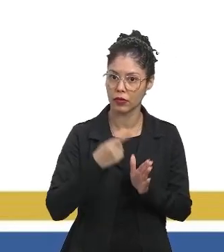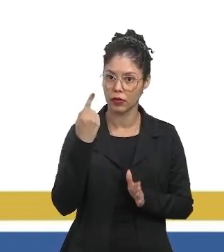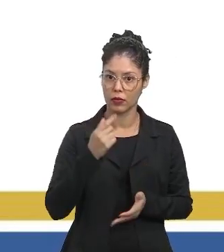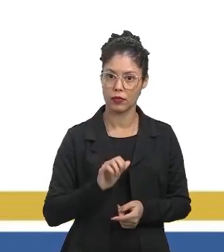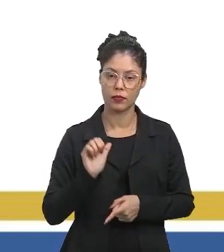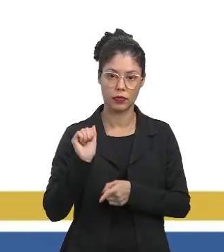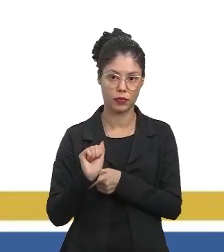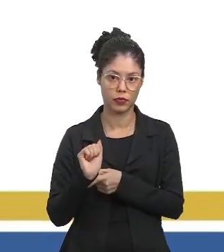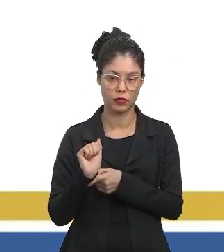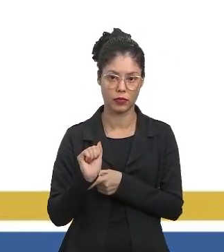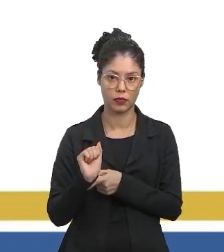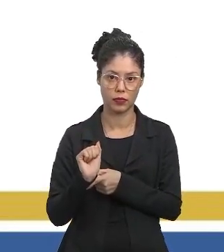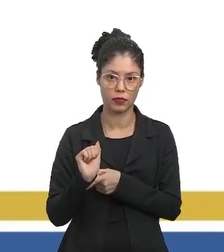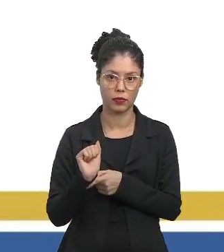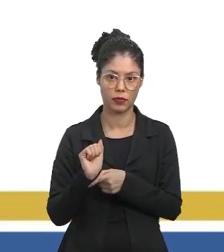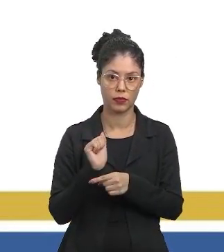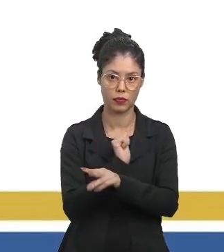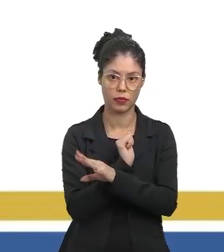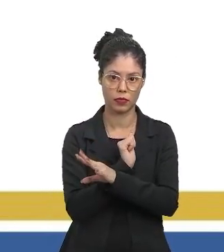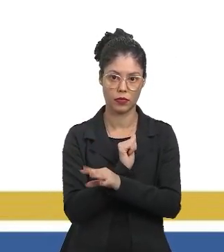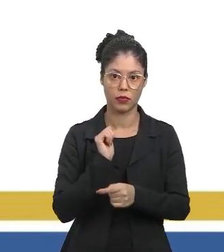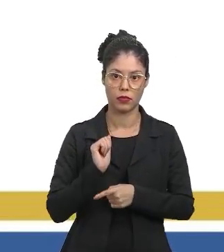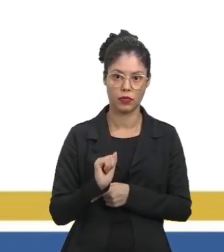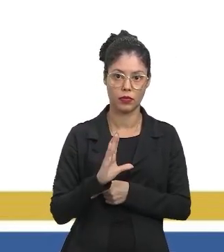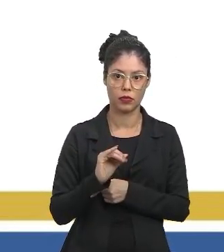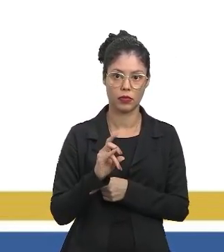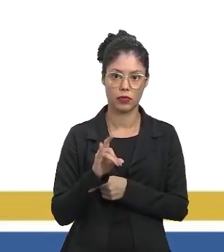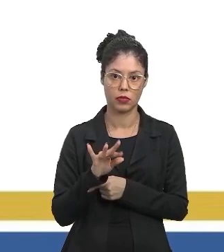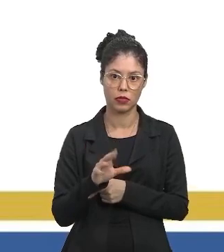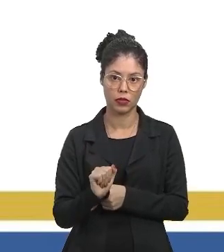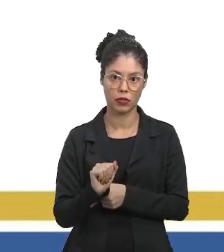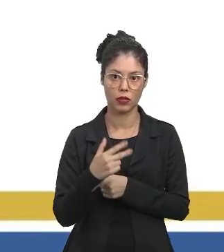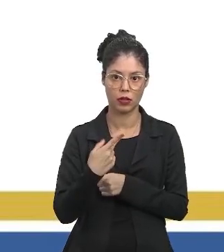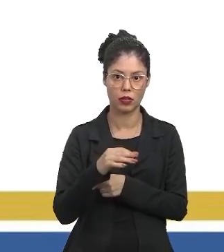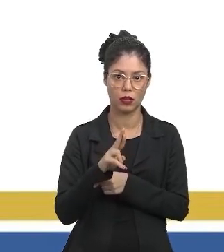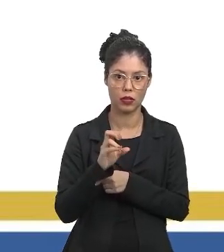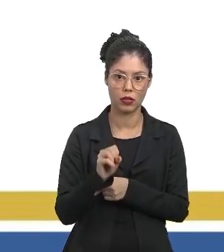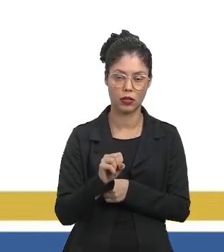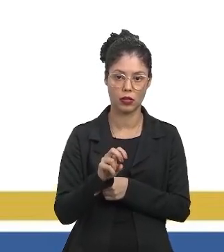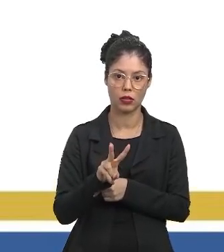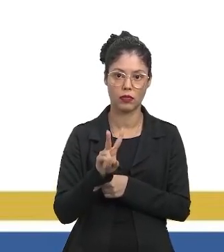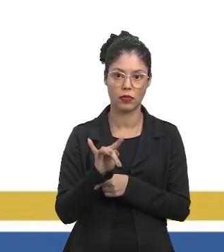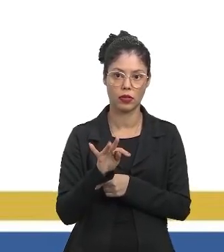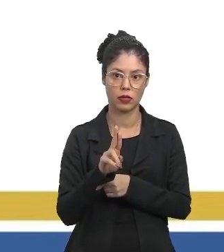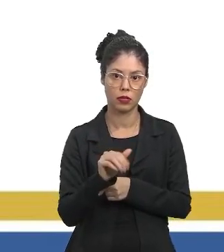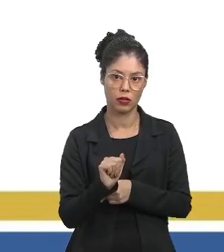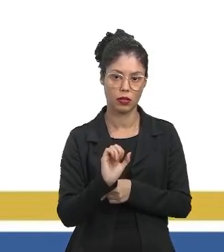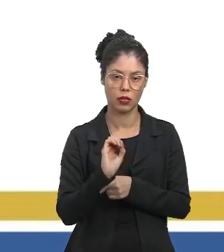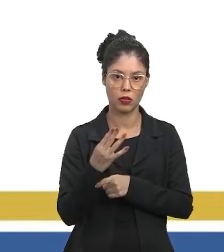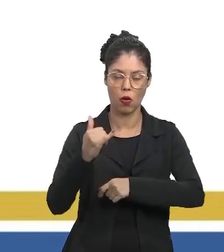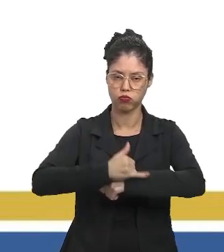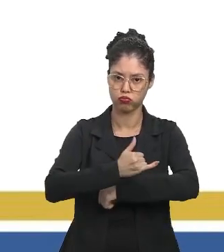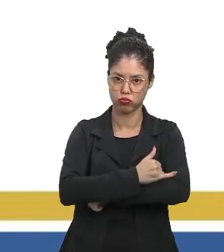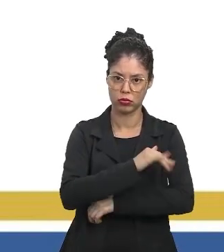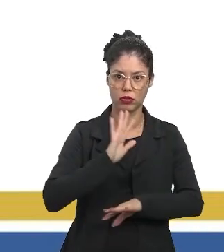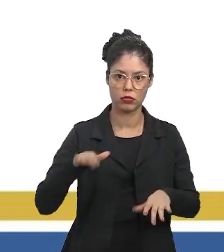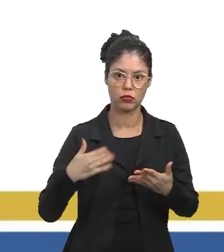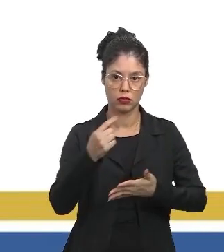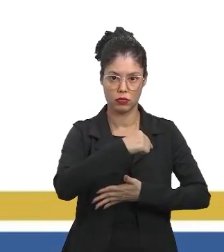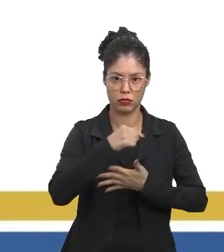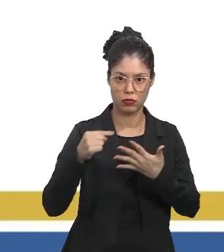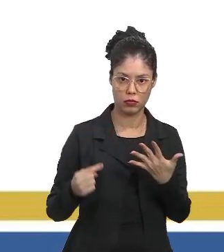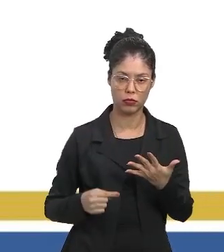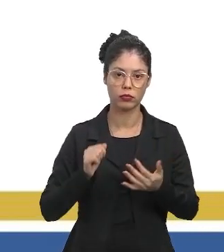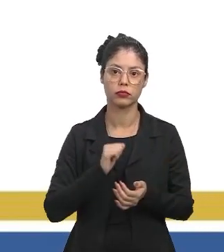primariamente, ácidos nucleicos, carboidratos, proteínas, vitaminas ou lipídios. O que os